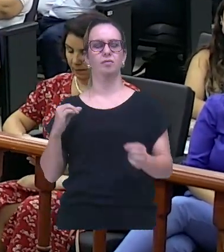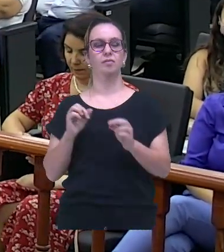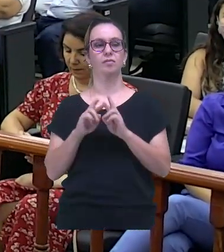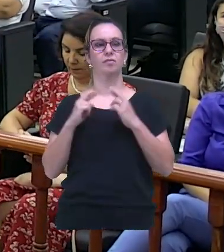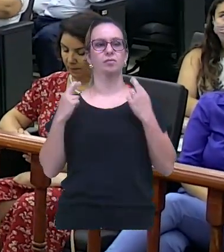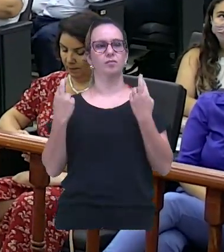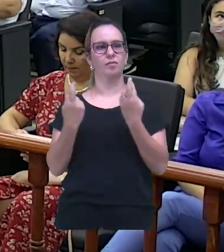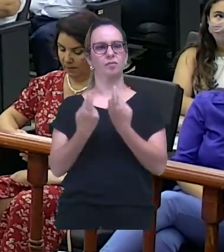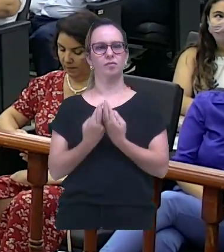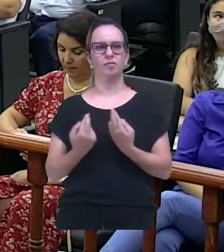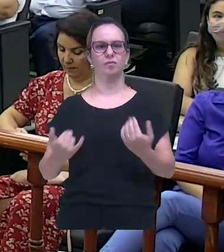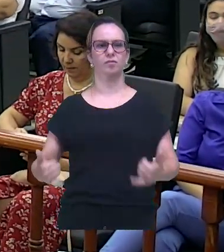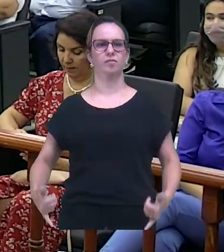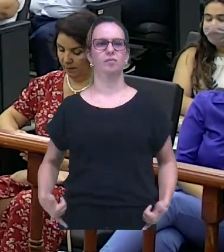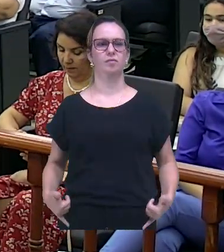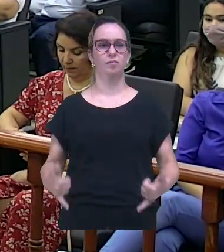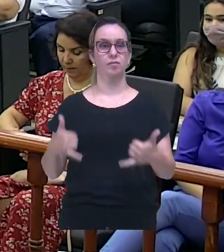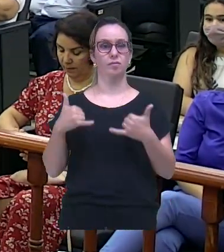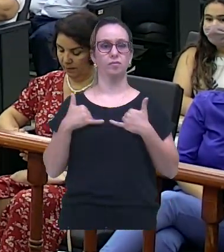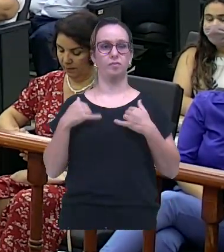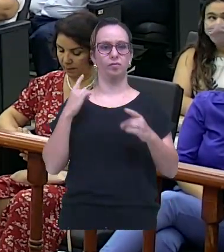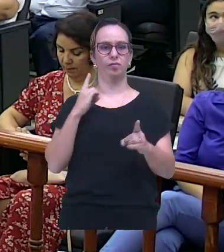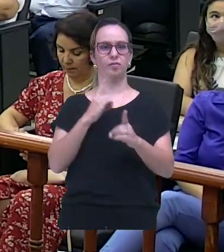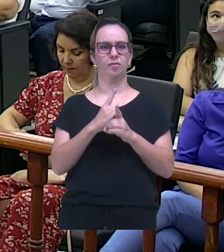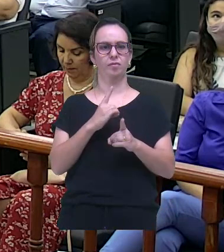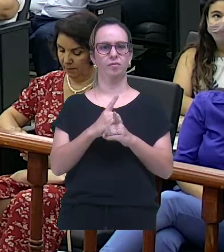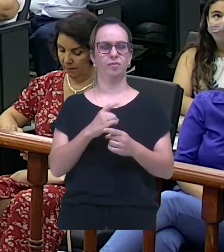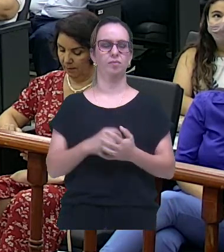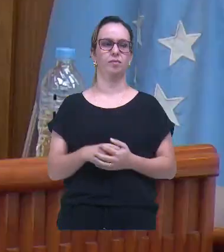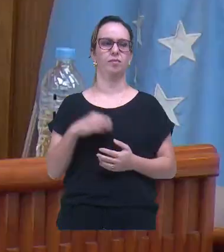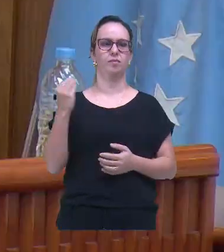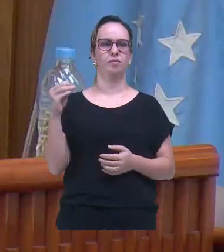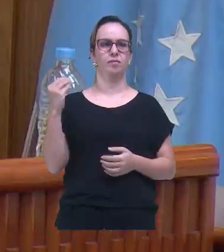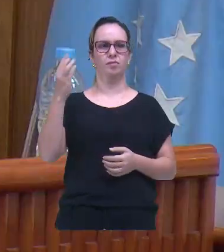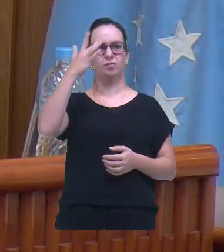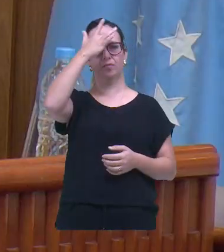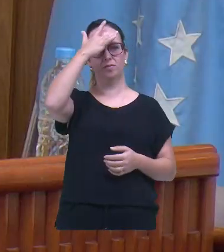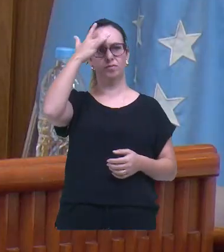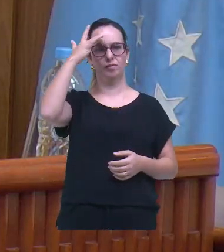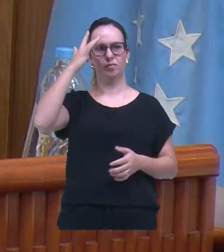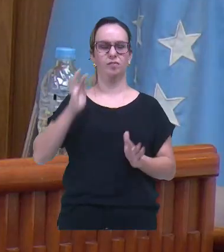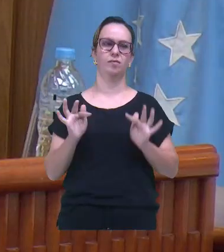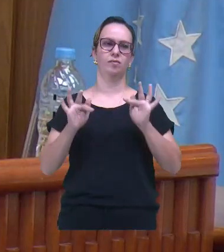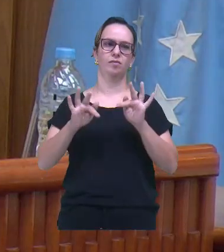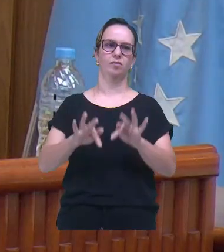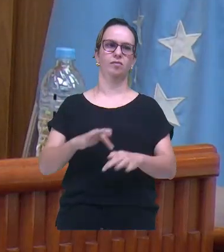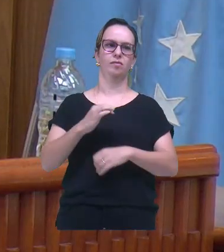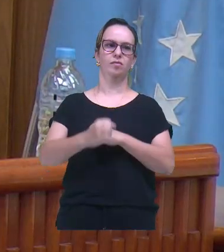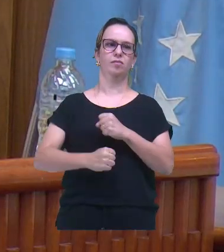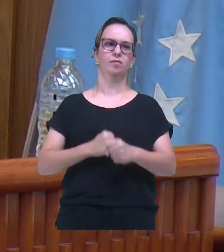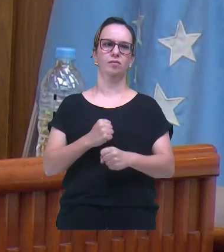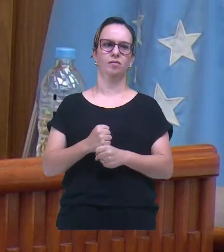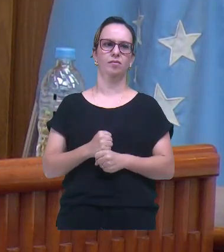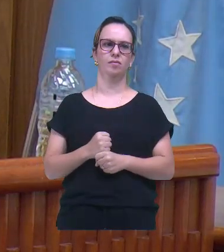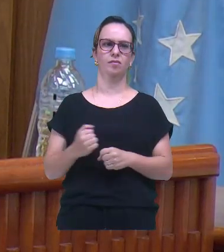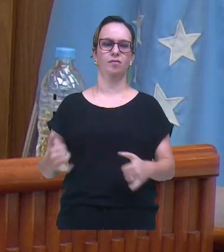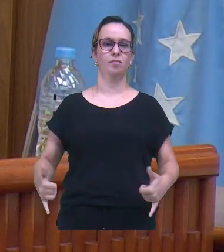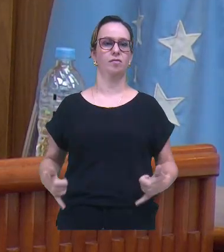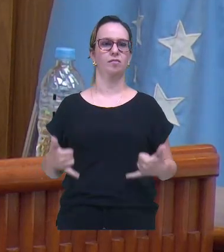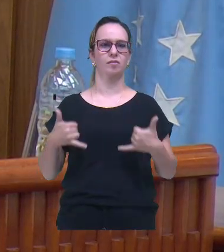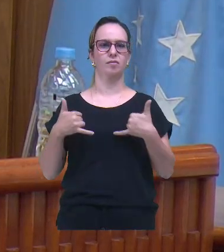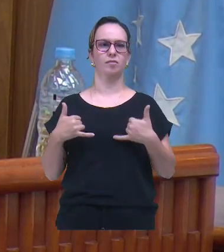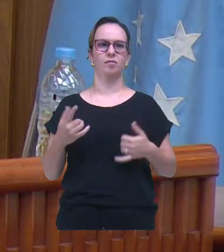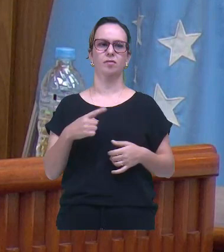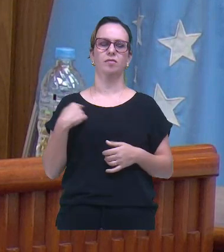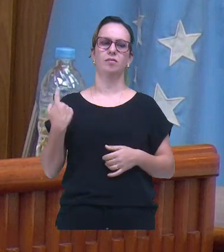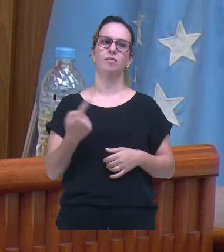de festas, enquanto as pessoas, fim de ano, estão muitas vezes comemorando, nós estamos trabalhando, isso na maioria